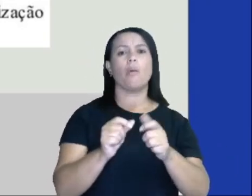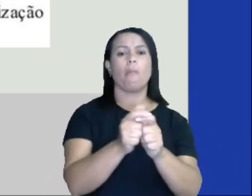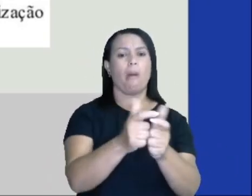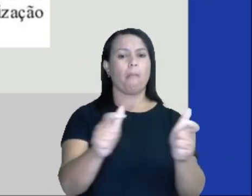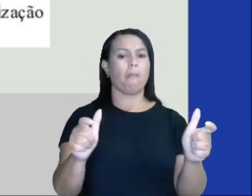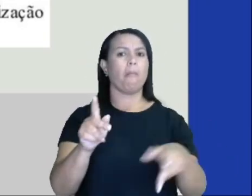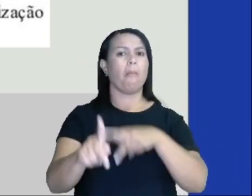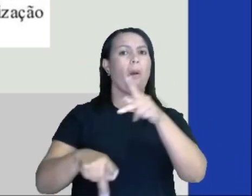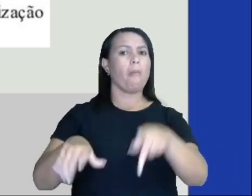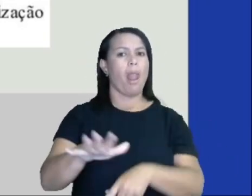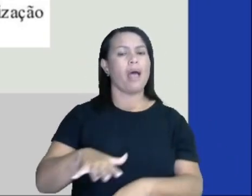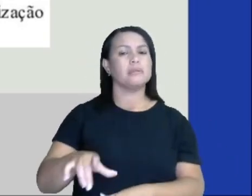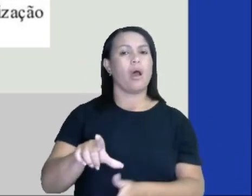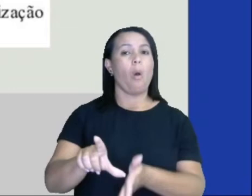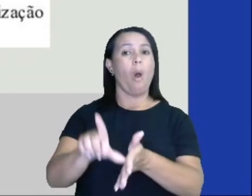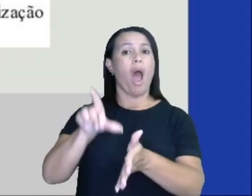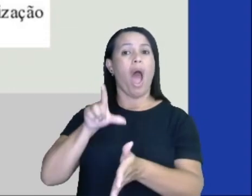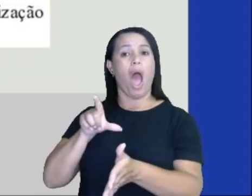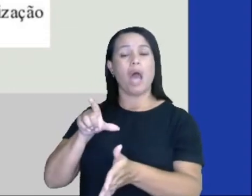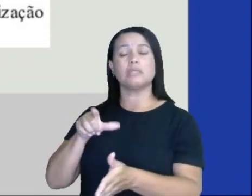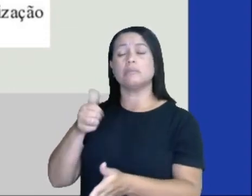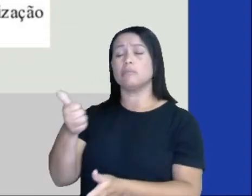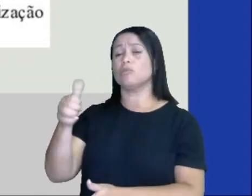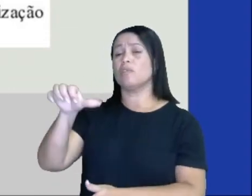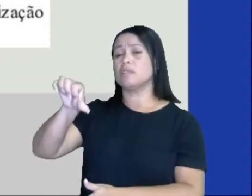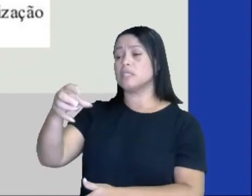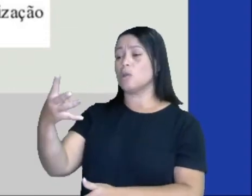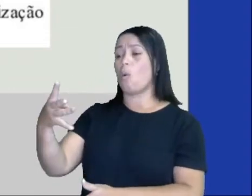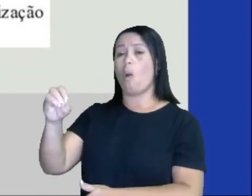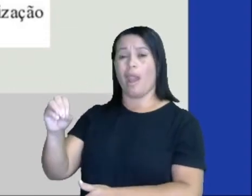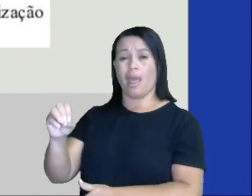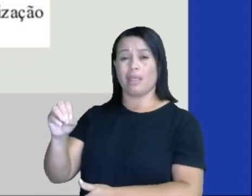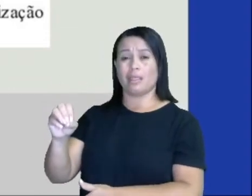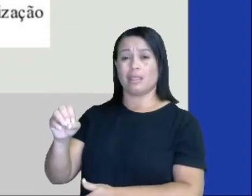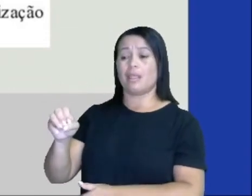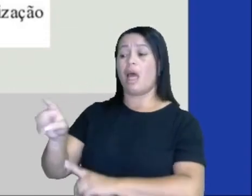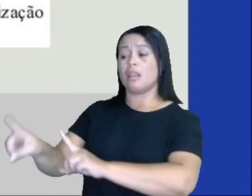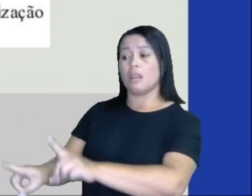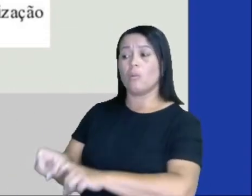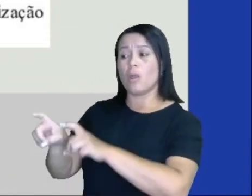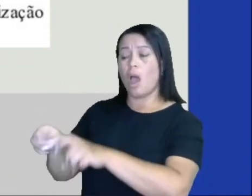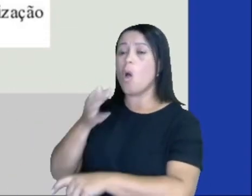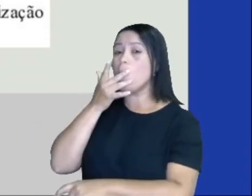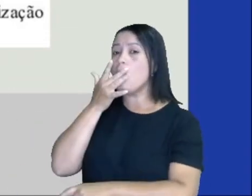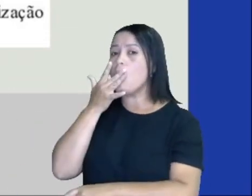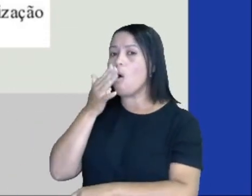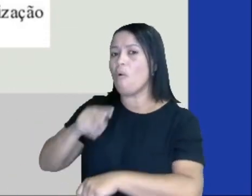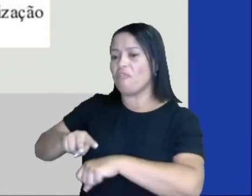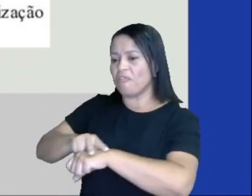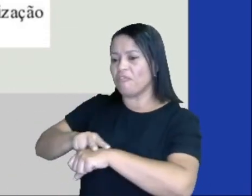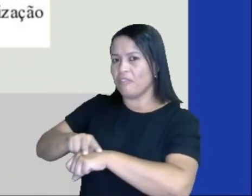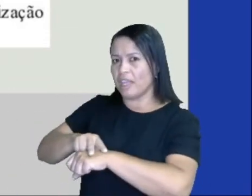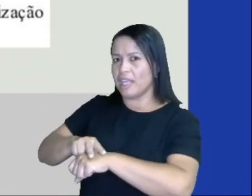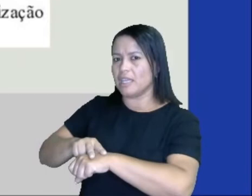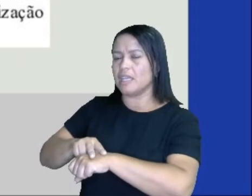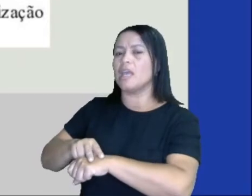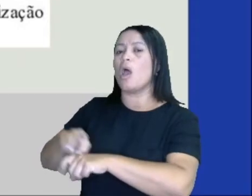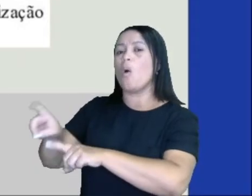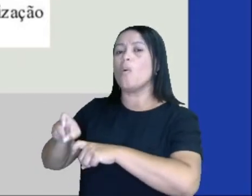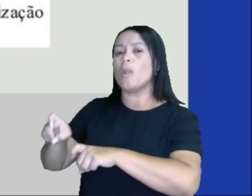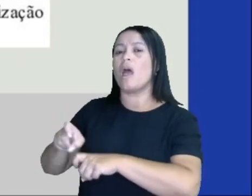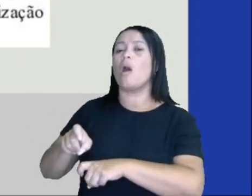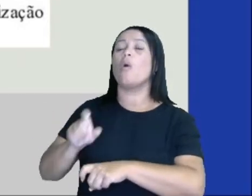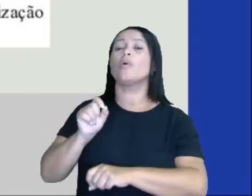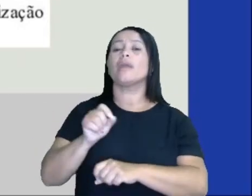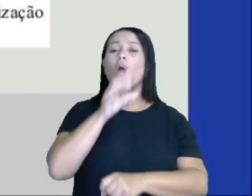população na área rural. Tá vendo aí 1940 no gráfico? O verde representa a população rural e o laranja a população